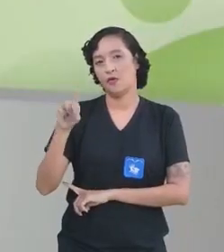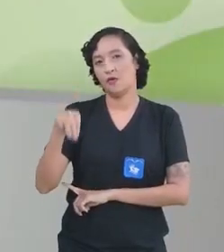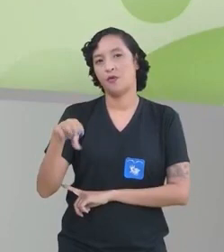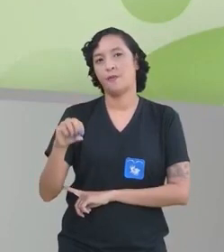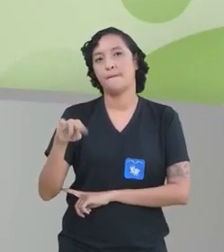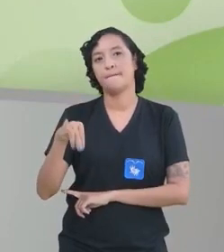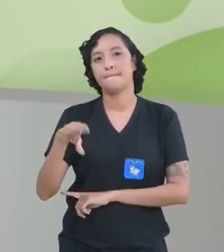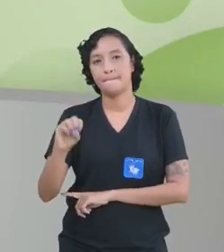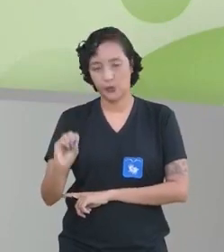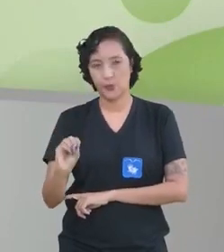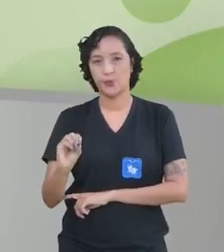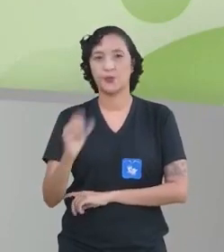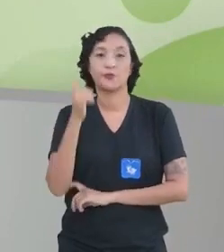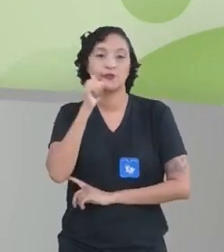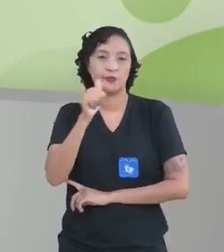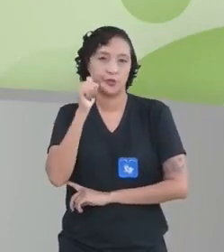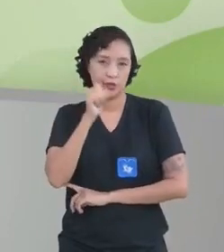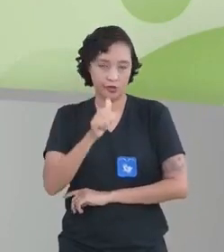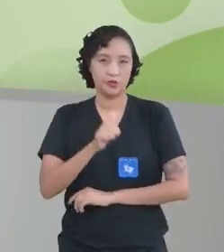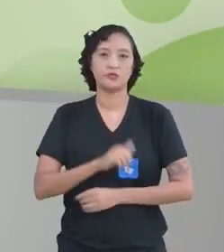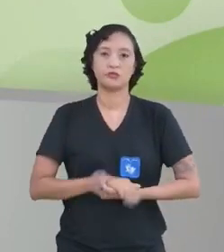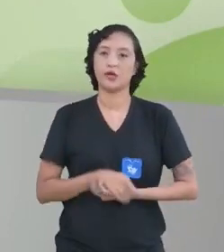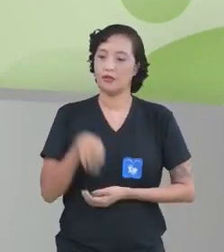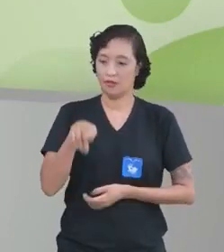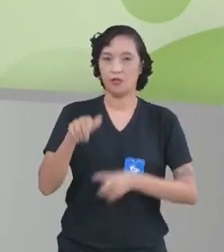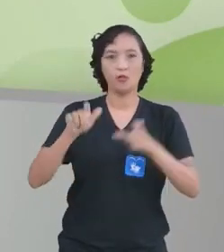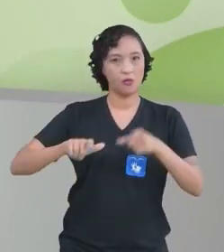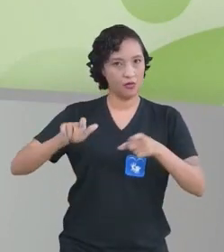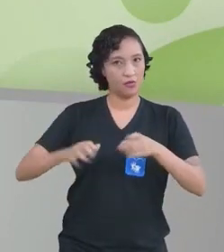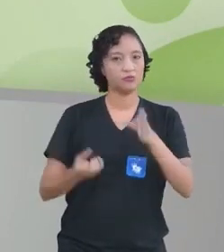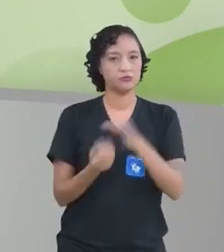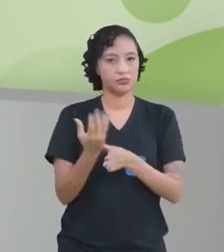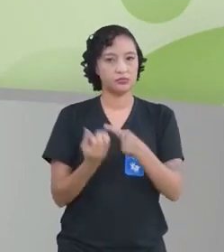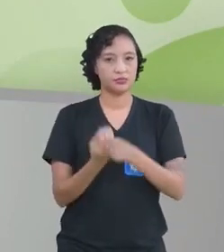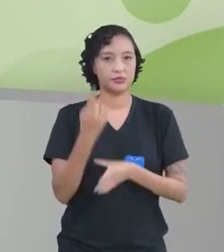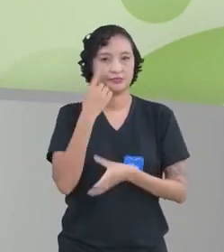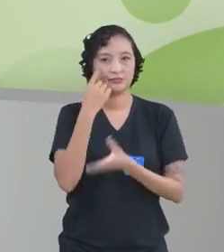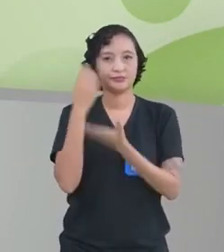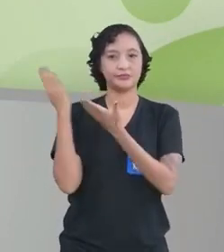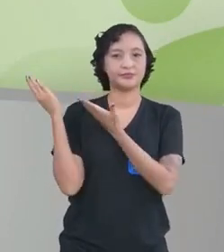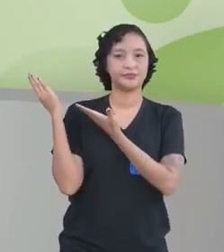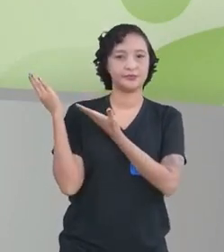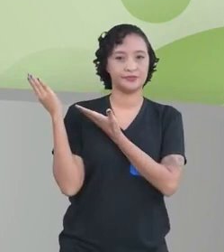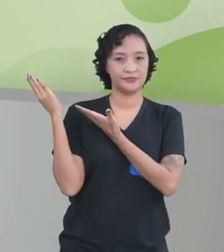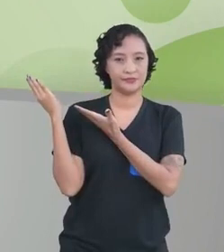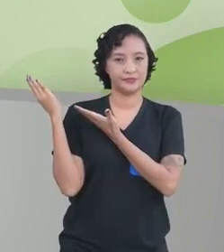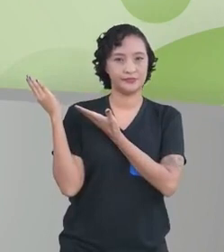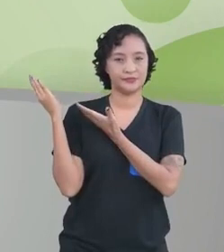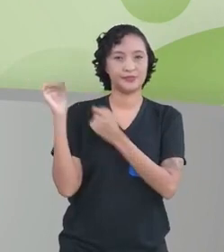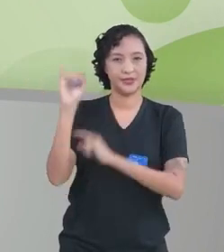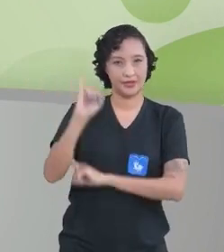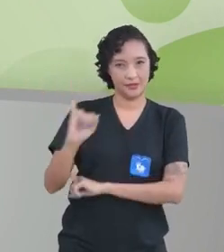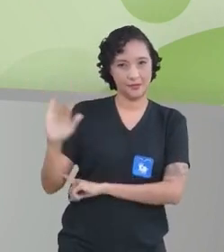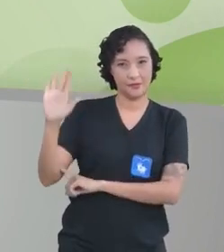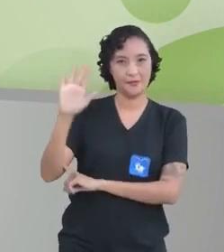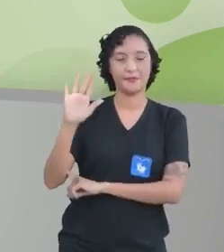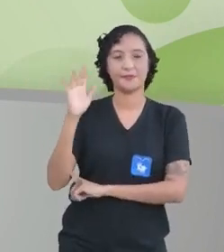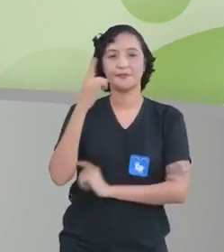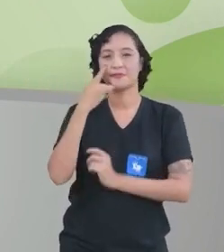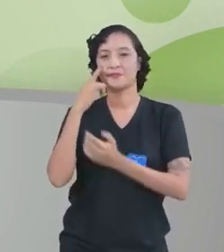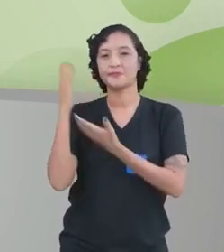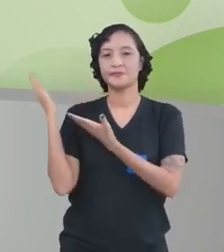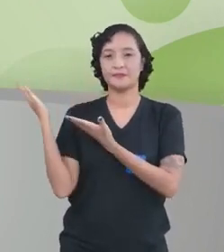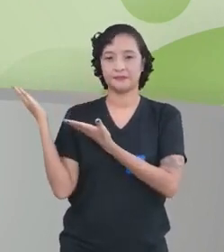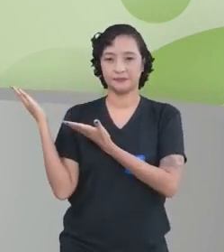são produzidos nos ovários. Vocês estão vendo aí a estrutura do sistema reprodutor feminino? Então,